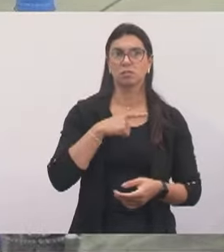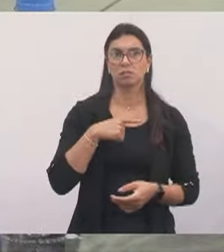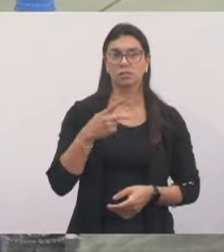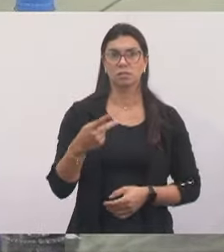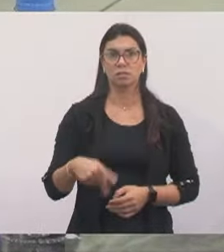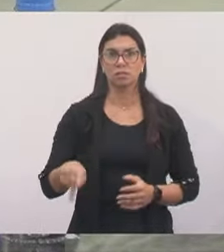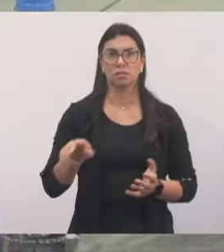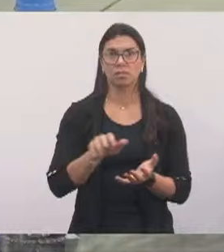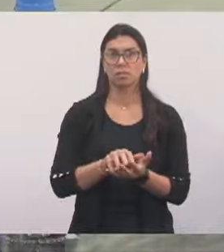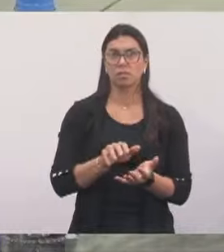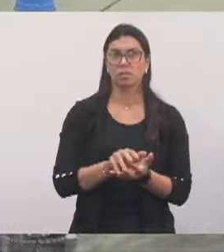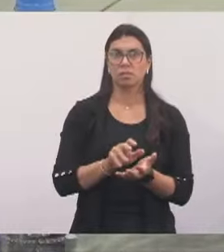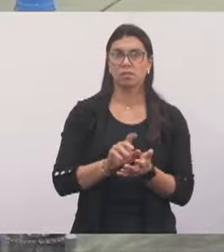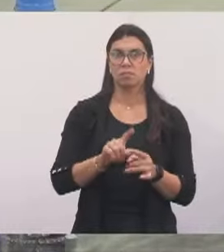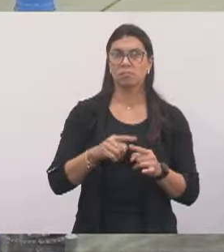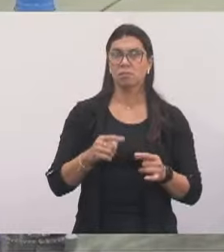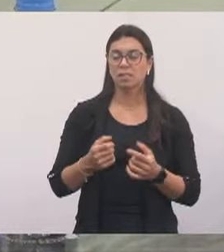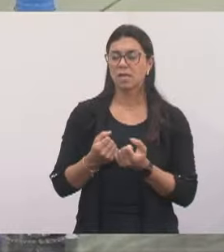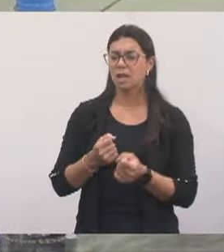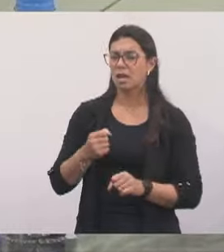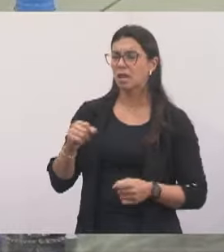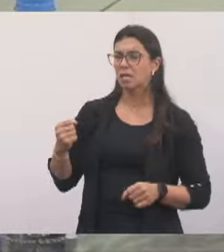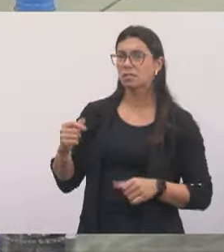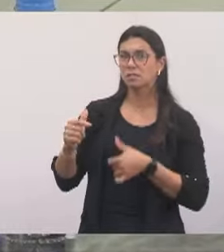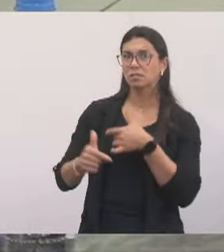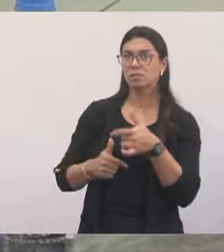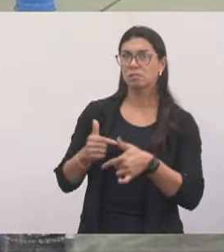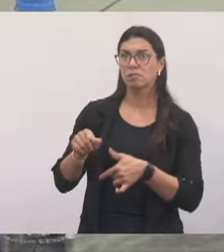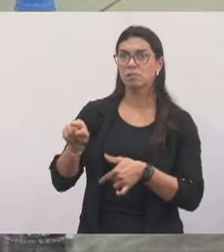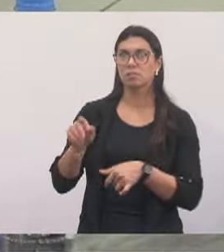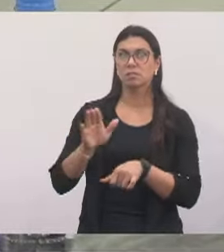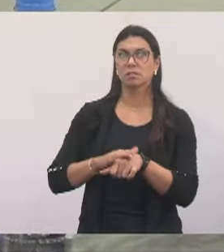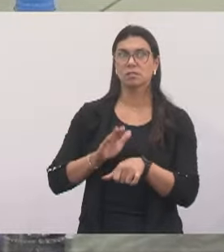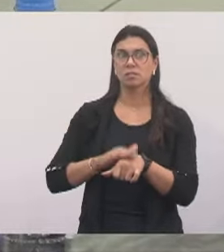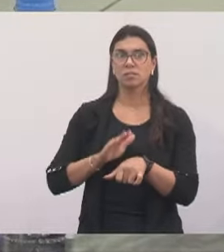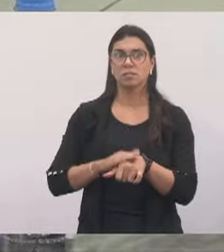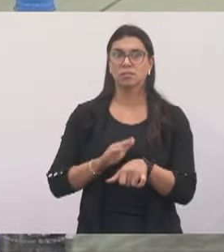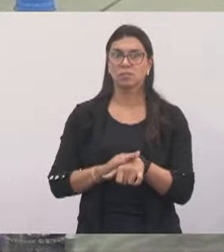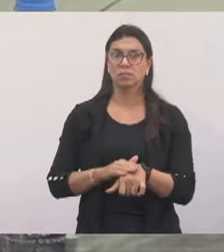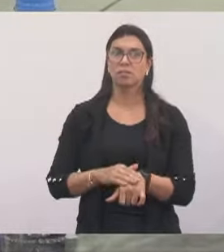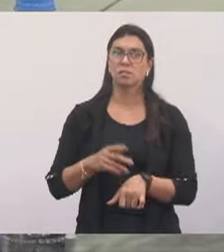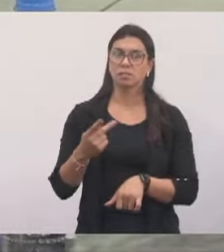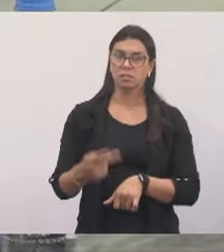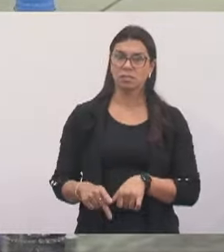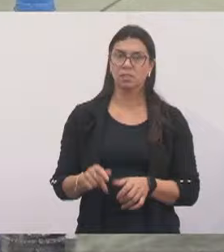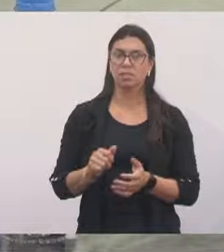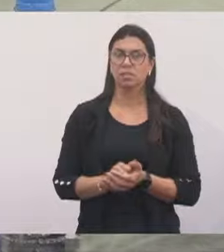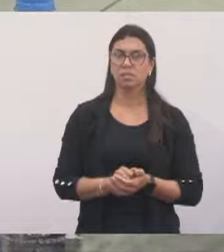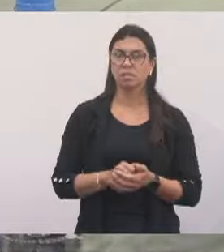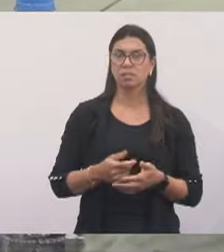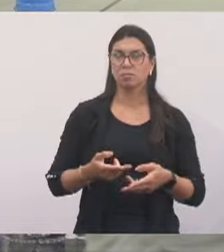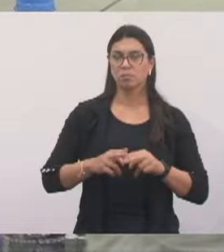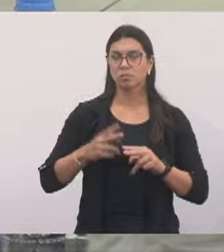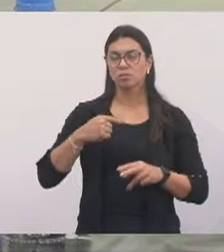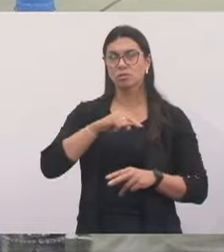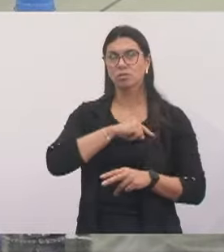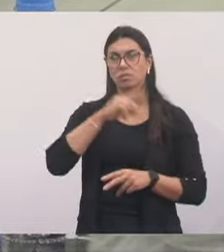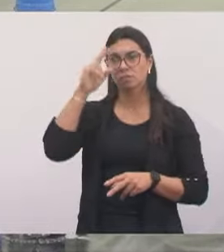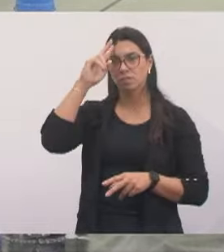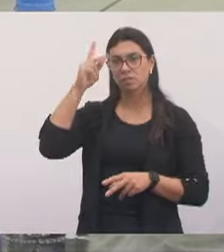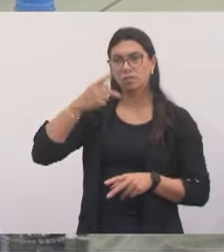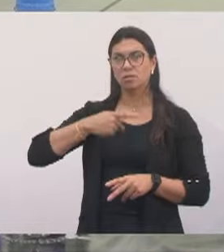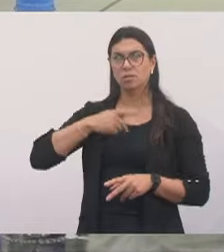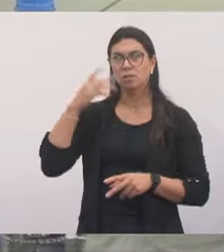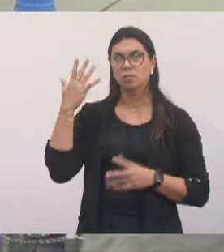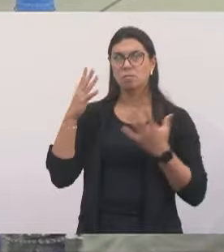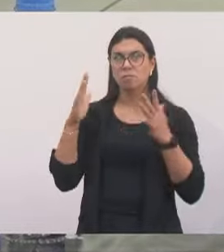eu tenho certeza que o grande trabalho que você prestou é um reconhecimento para a nossa população da cidade de Creí. Parabéns, Dude, parabéns,